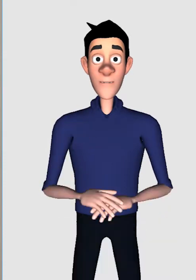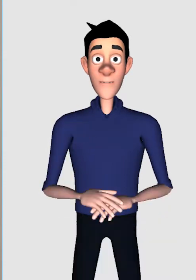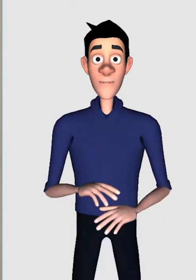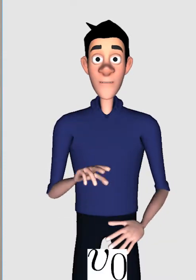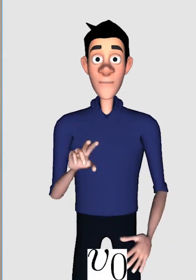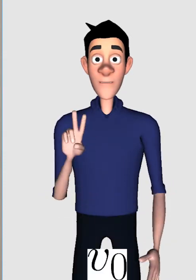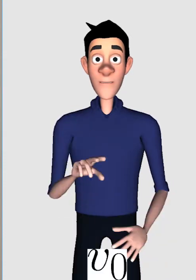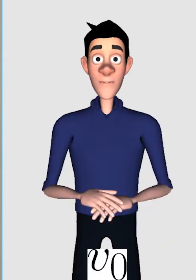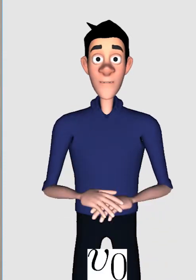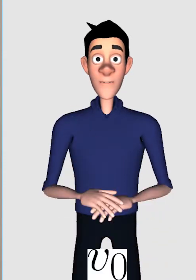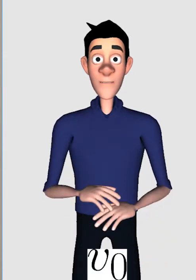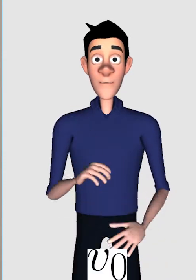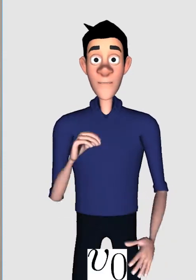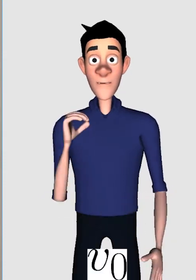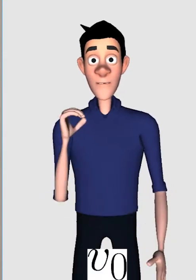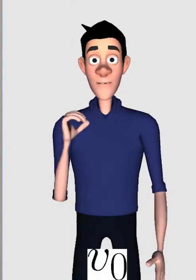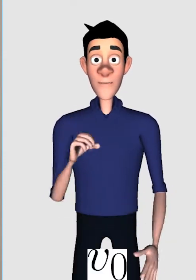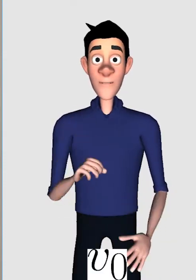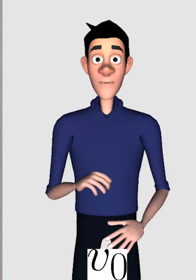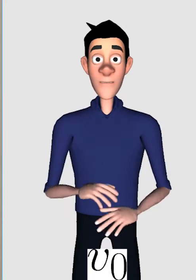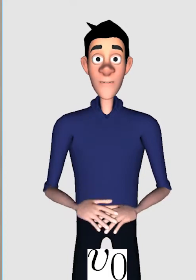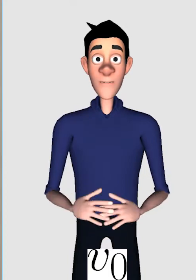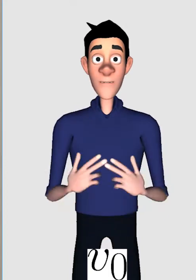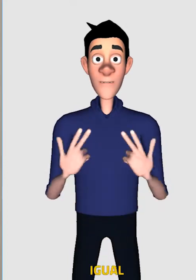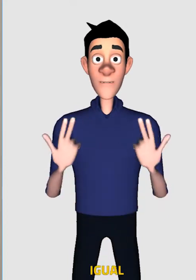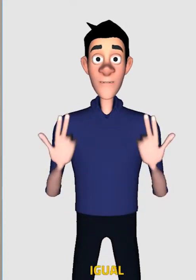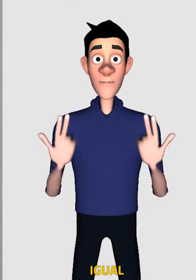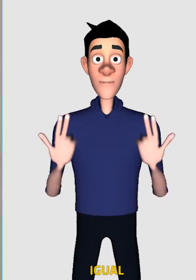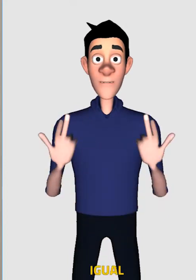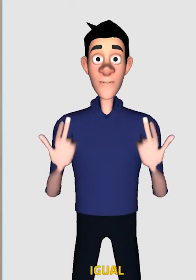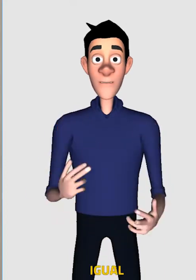Ao quadrado, sobre 9,8,